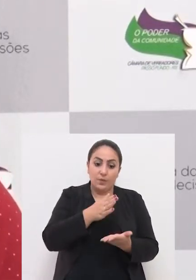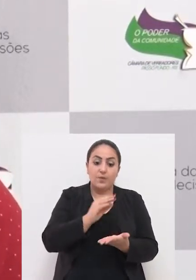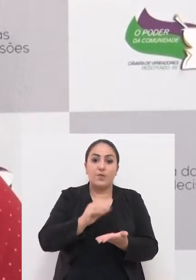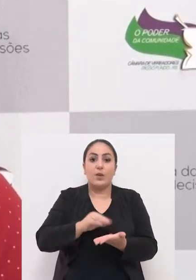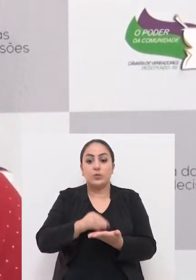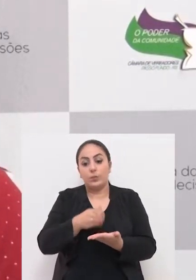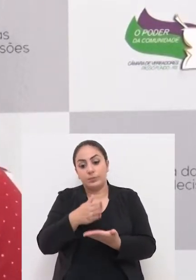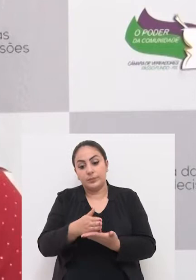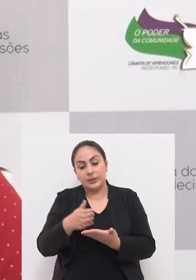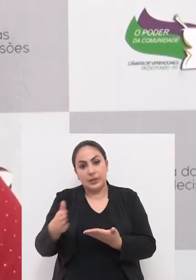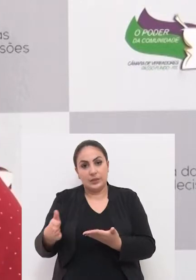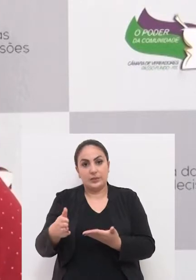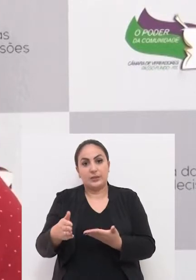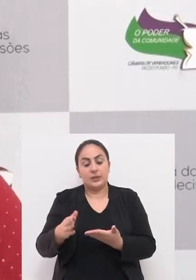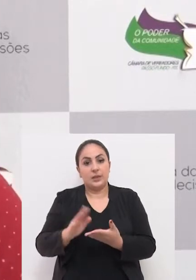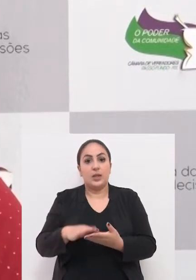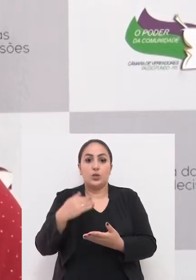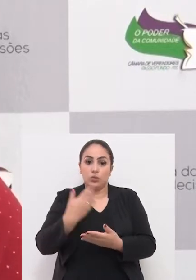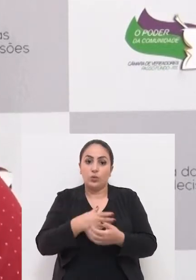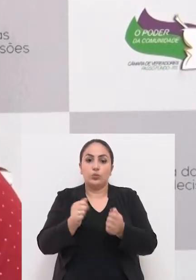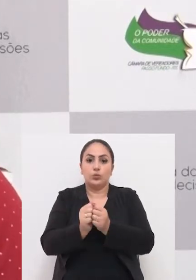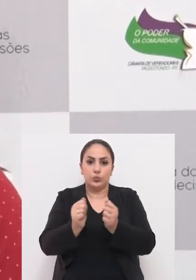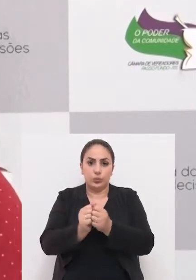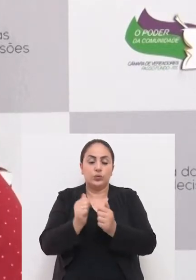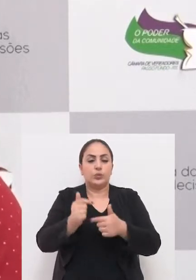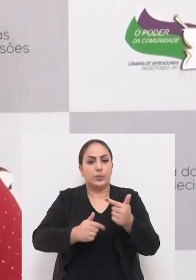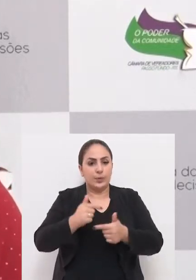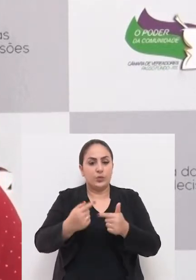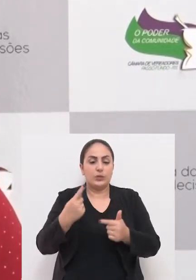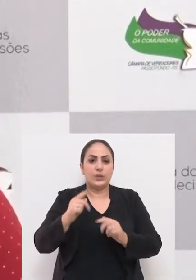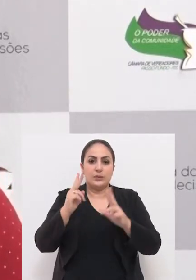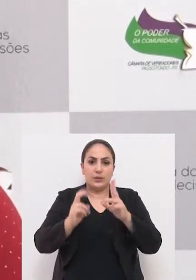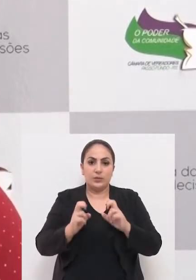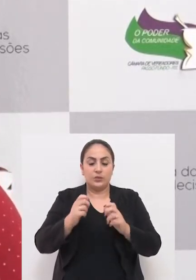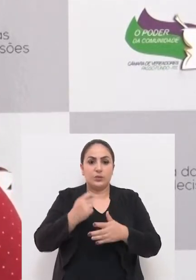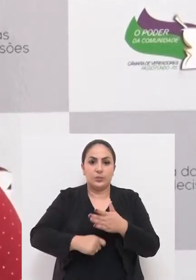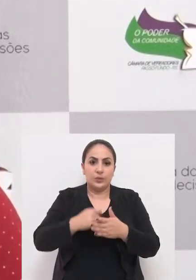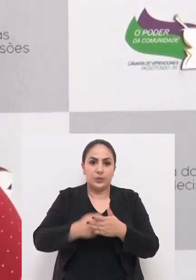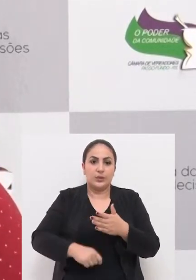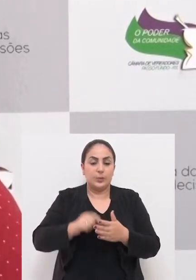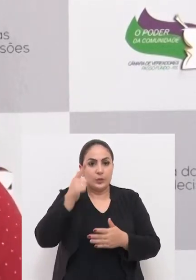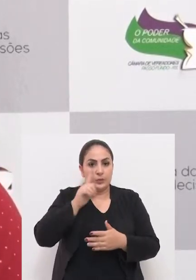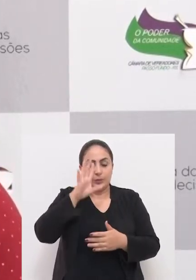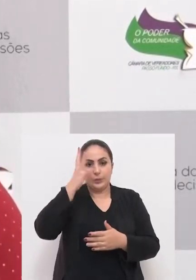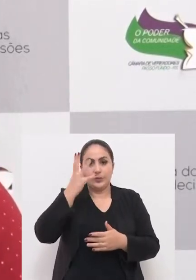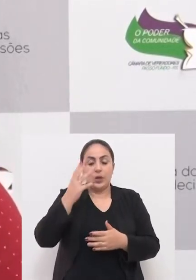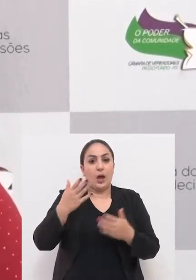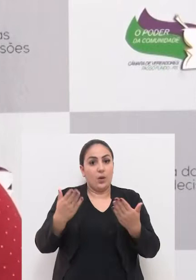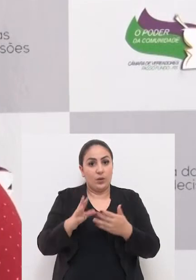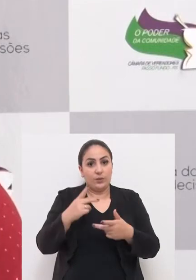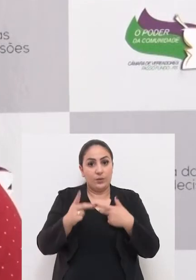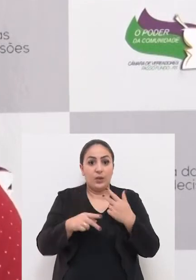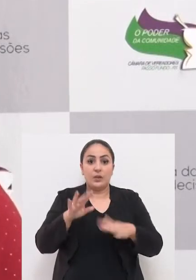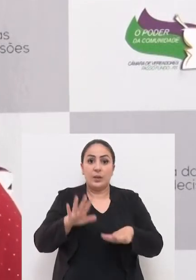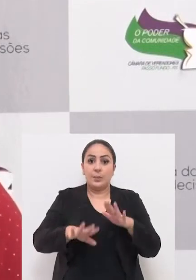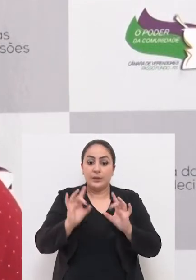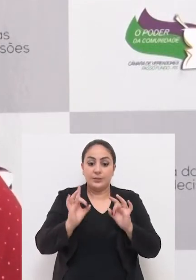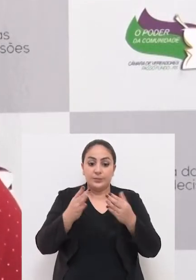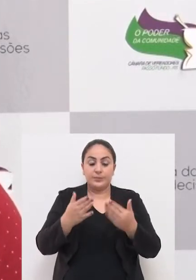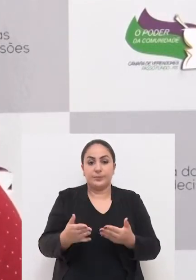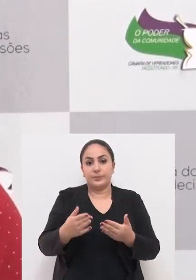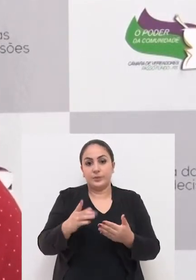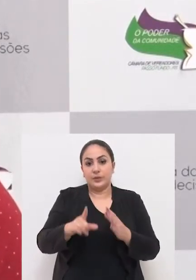foram pagos, mas uma outra parte ainda não foi paga, e a gente também está junto com as trabalhadoras nessa questão, na busca por uma solução que agora,